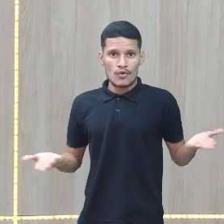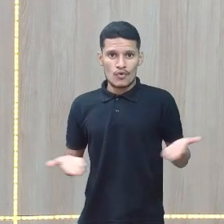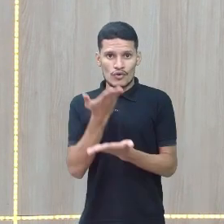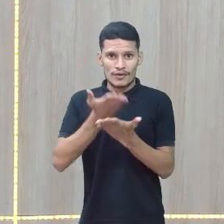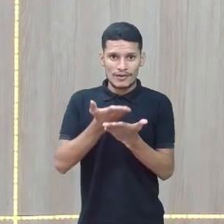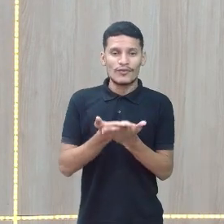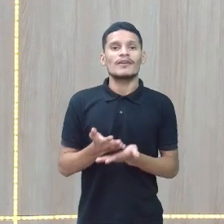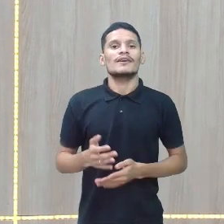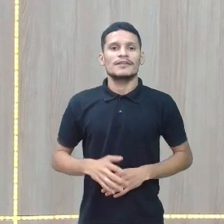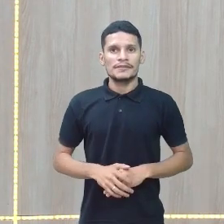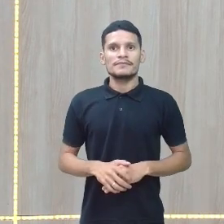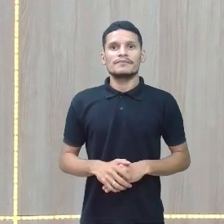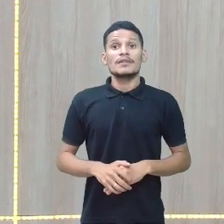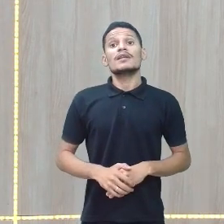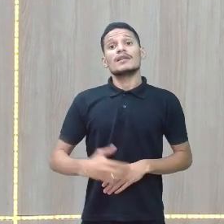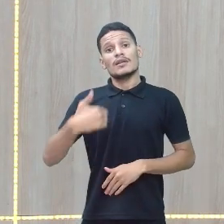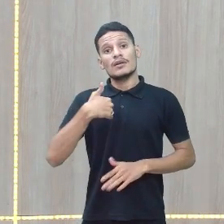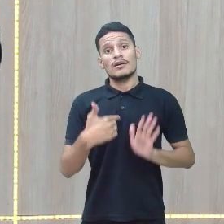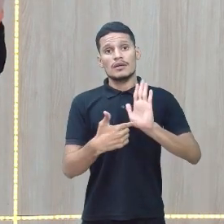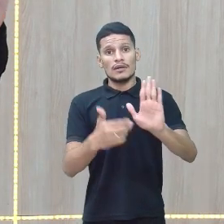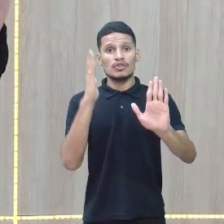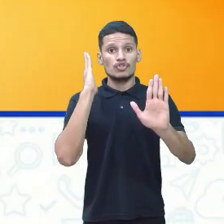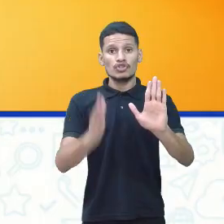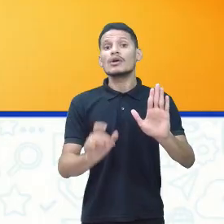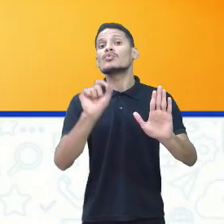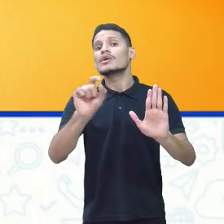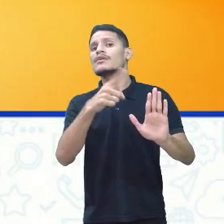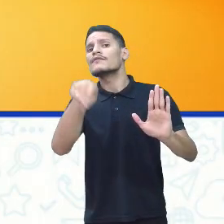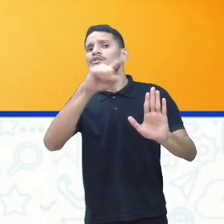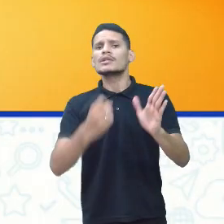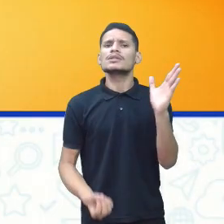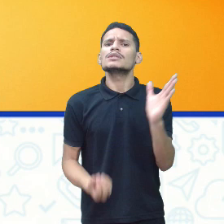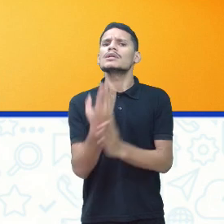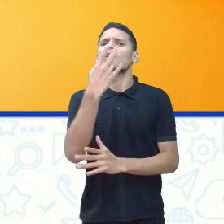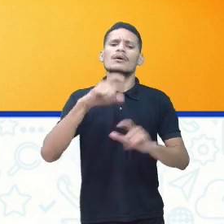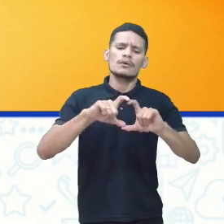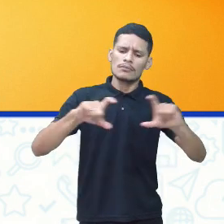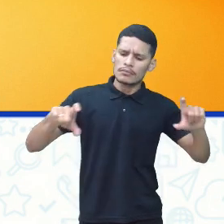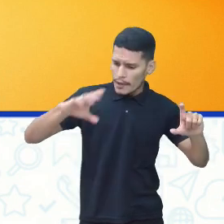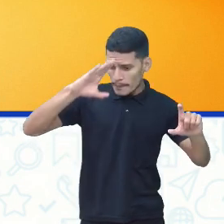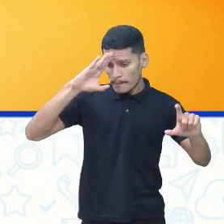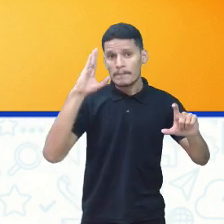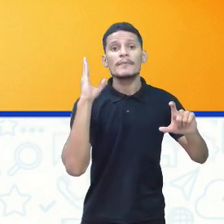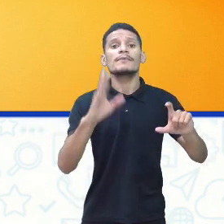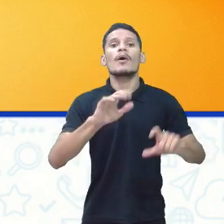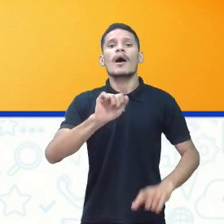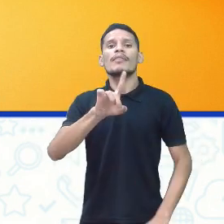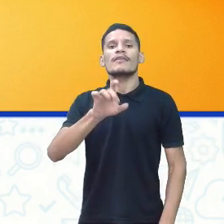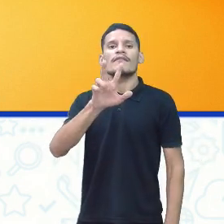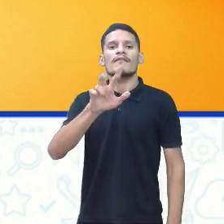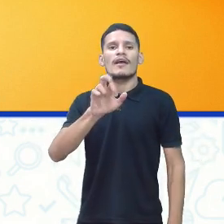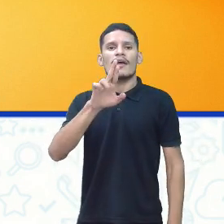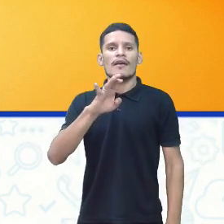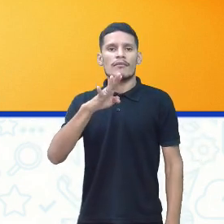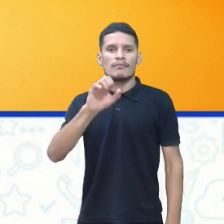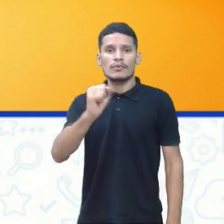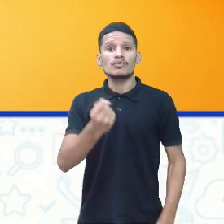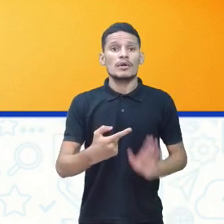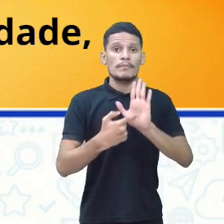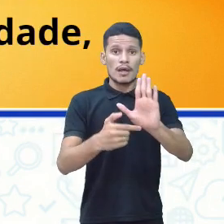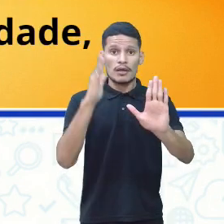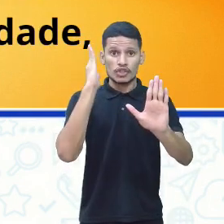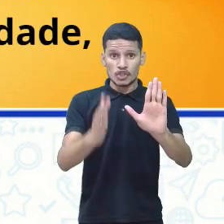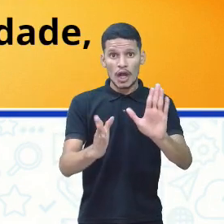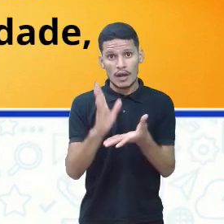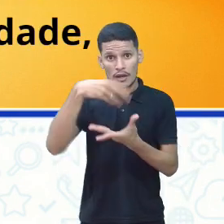de hoje. Então, eu coloquei para vocês construírem orações com os principais advérbios que foram